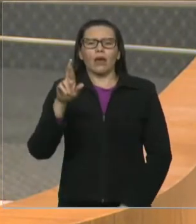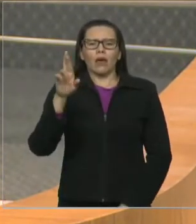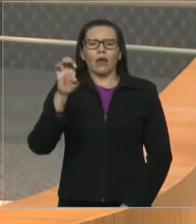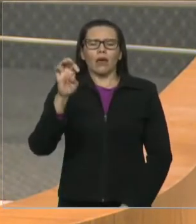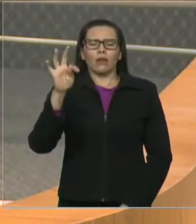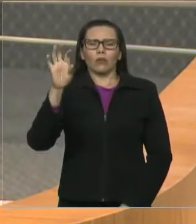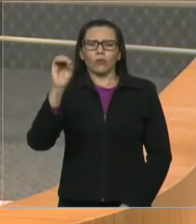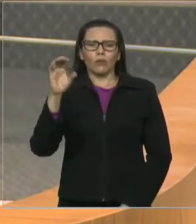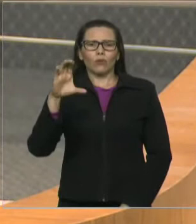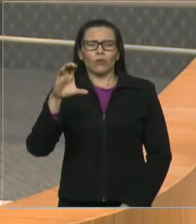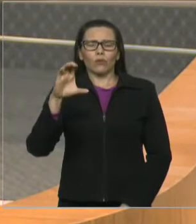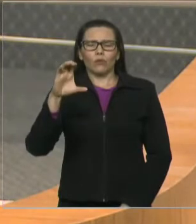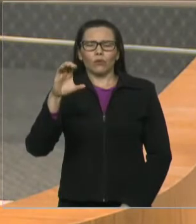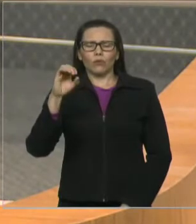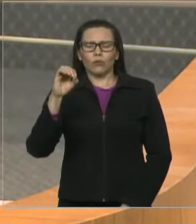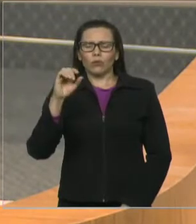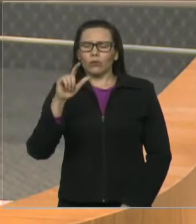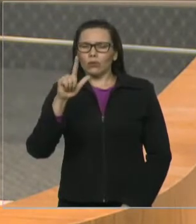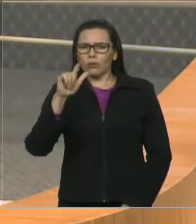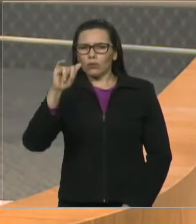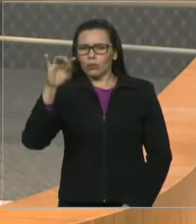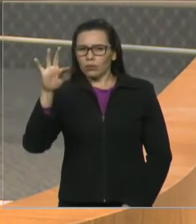medicação que, de modo geral, ela custa